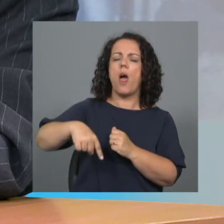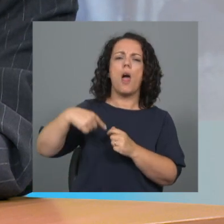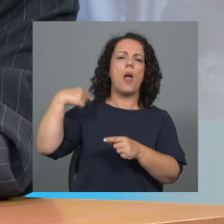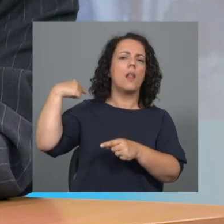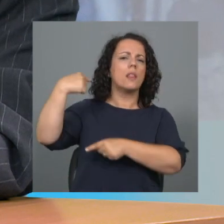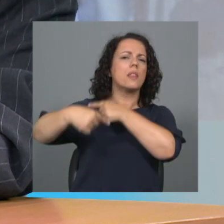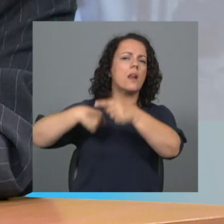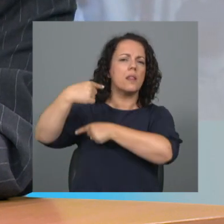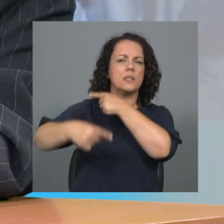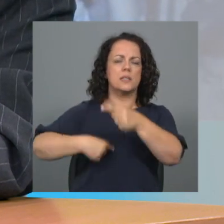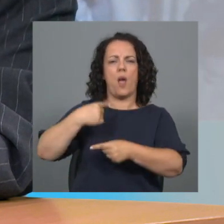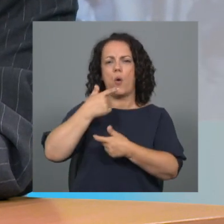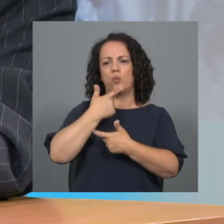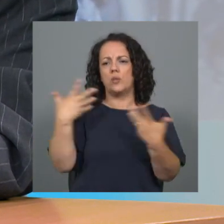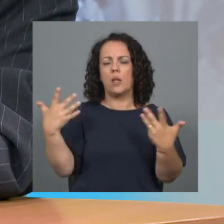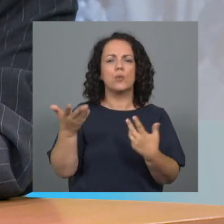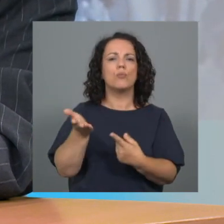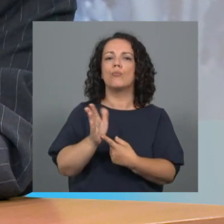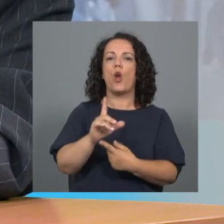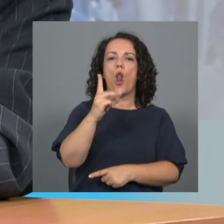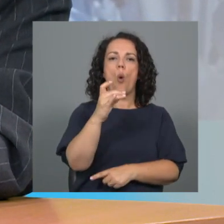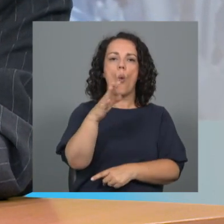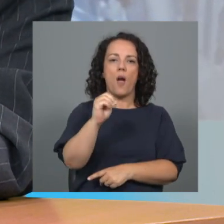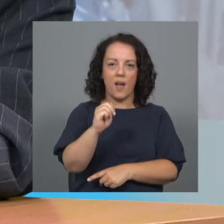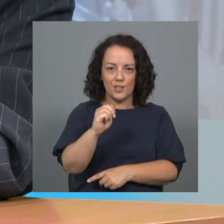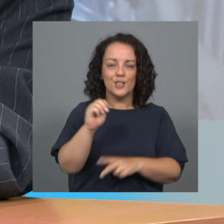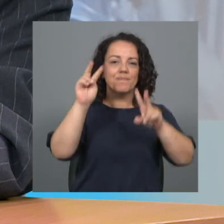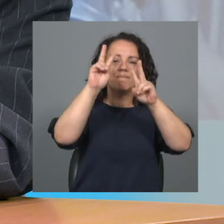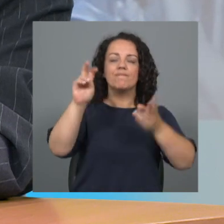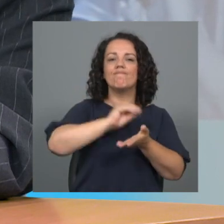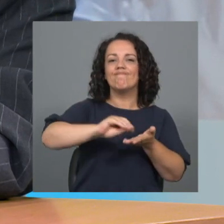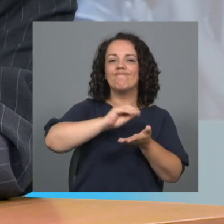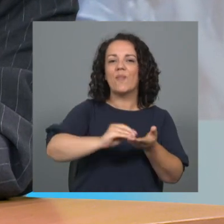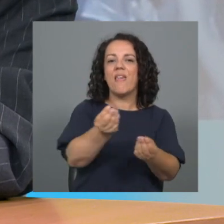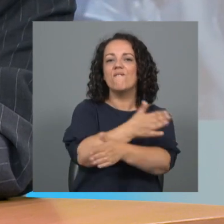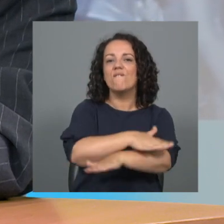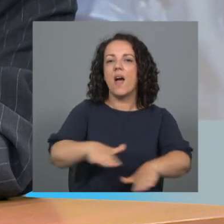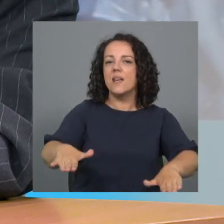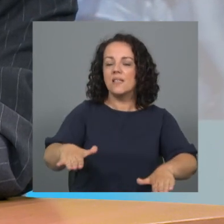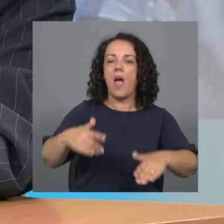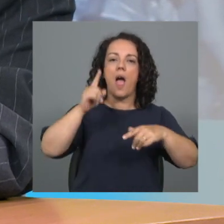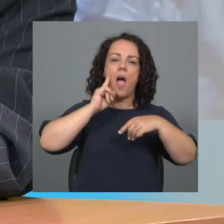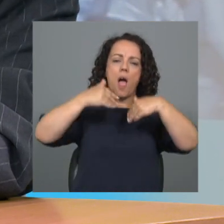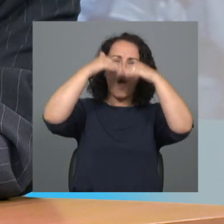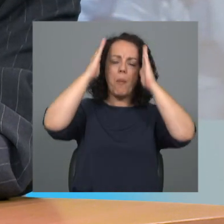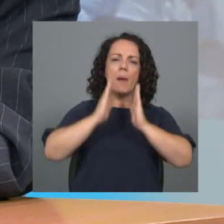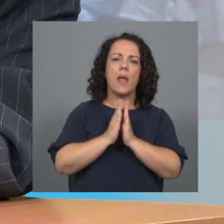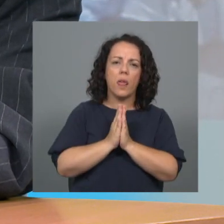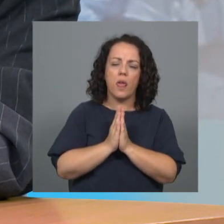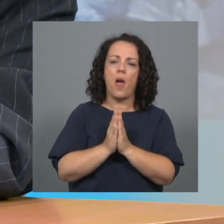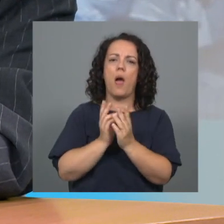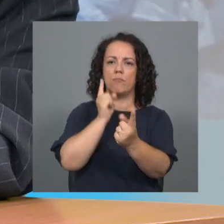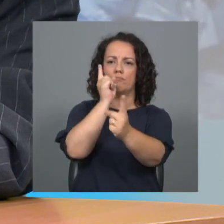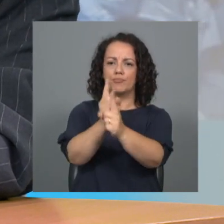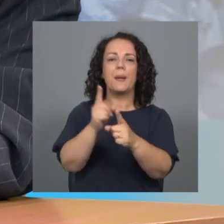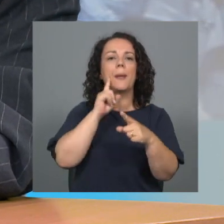que recolhe Lucas no chamado Evangelho da Infância, com a visita de Maria a Santa Isabel, à